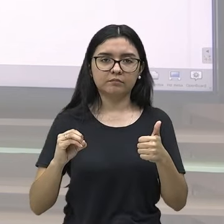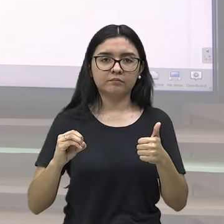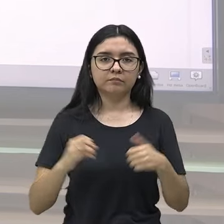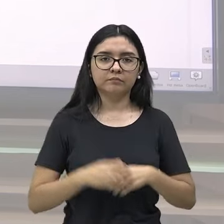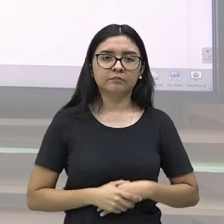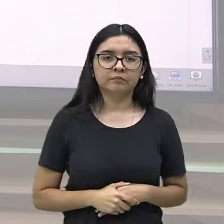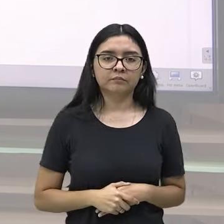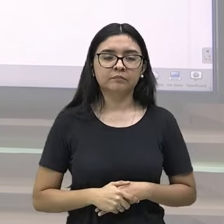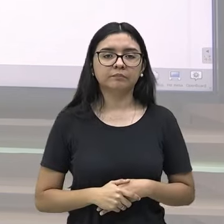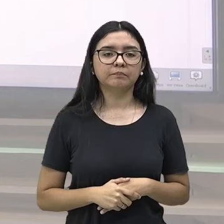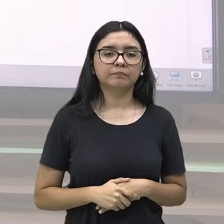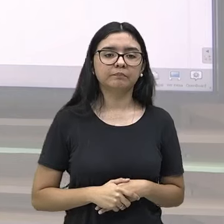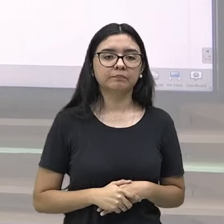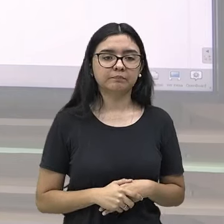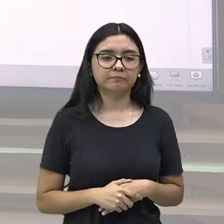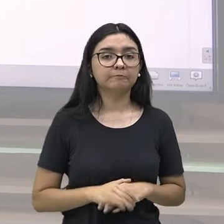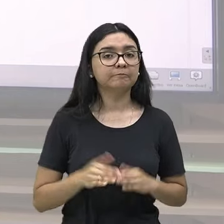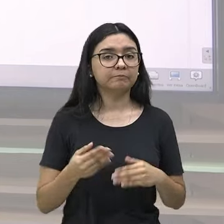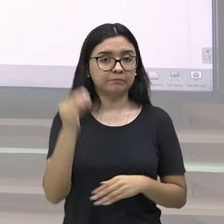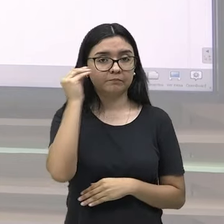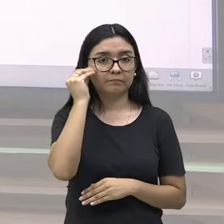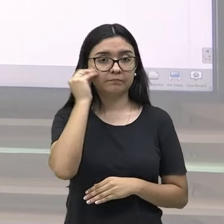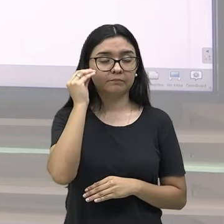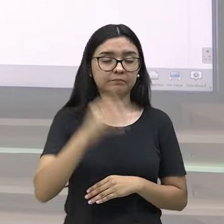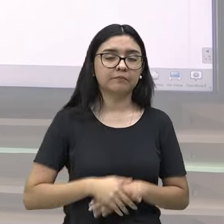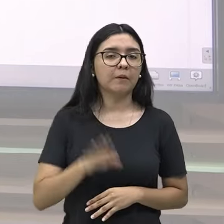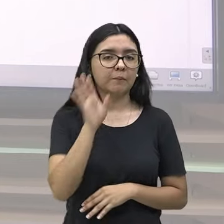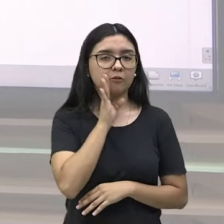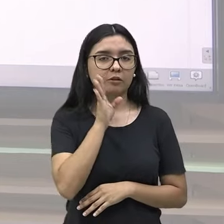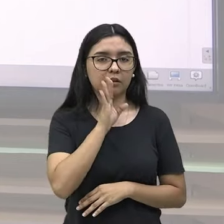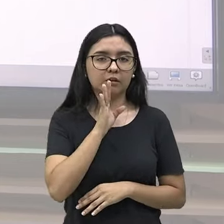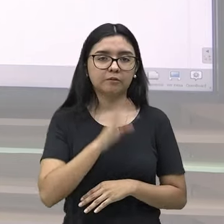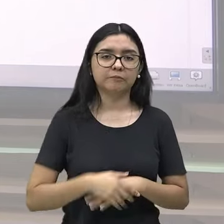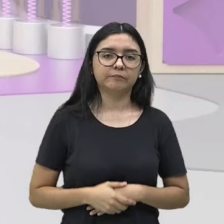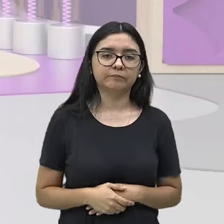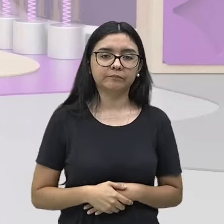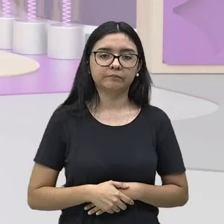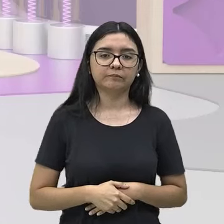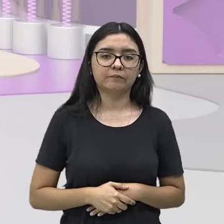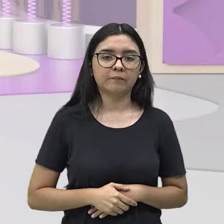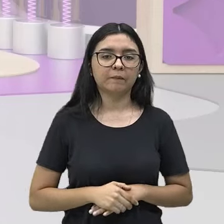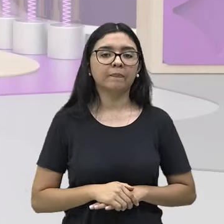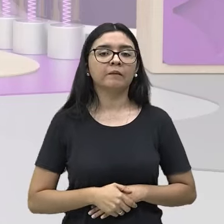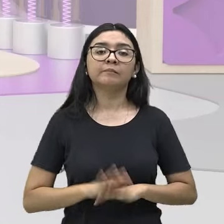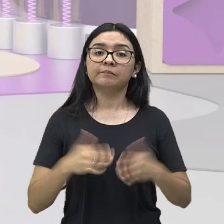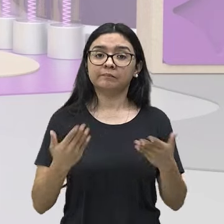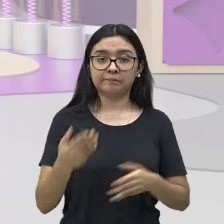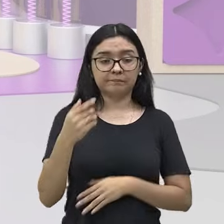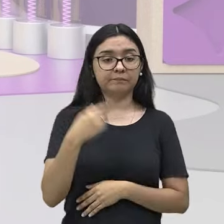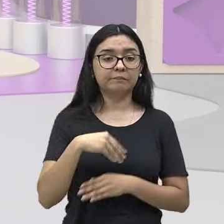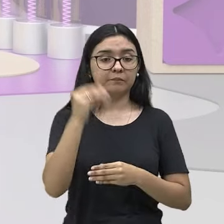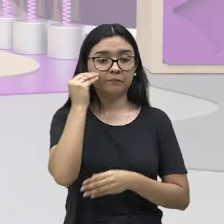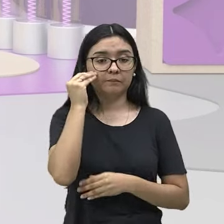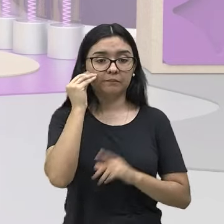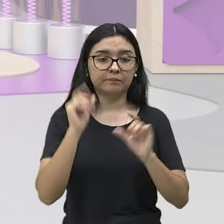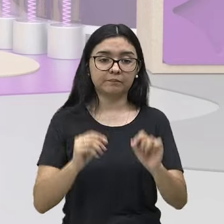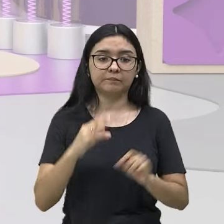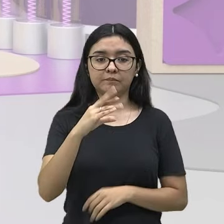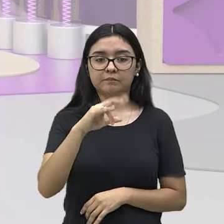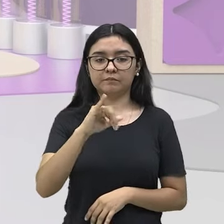100. Acompanhe aí, que é muito bacana, muito legal essa ideia usando o crivo. Então acompanhe aqui comigo o crivo